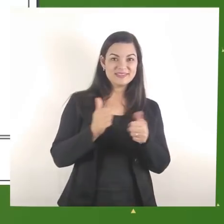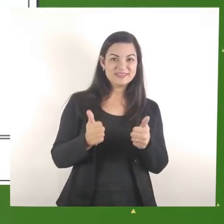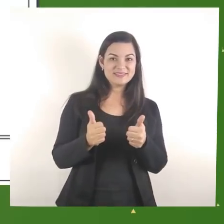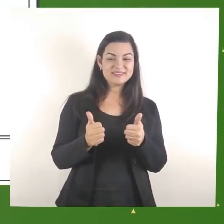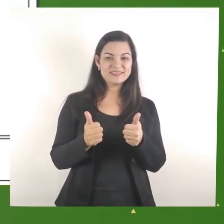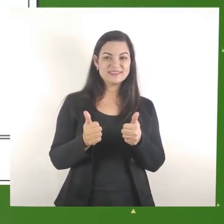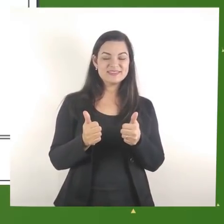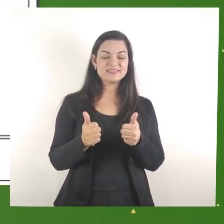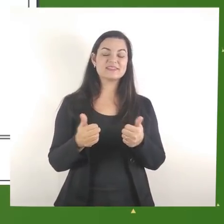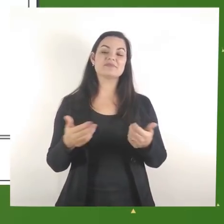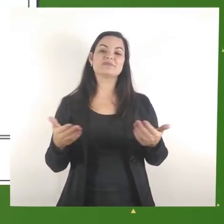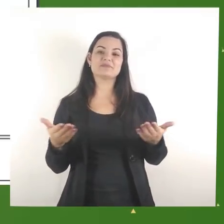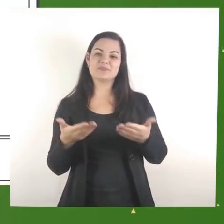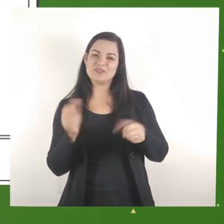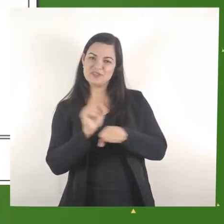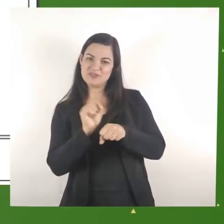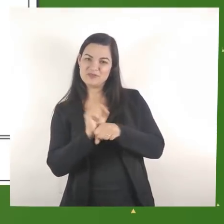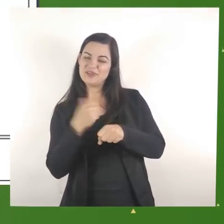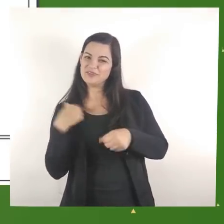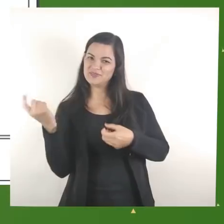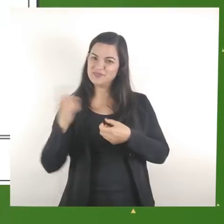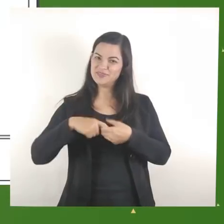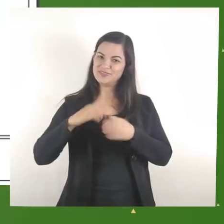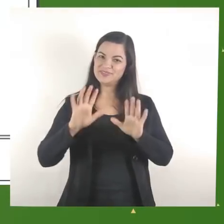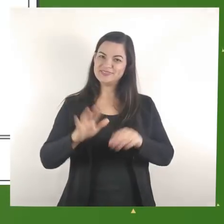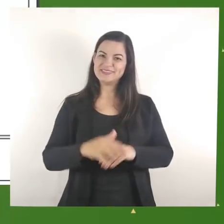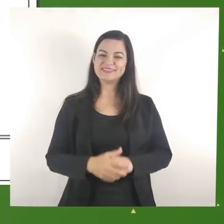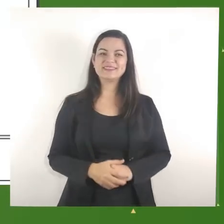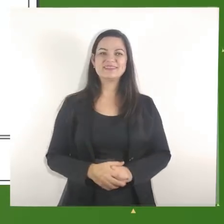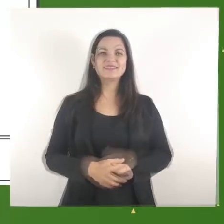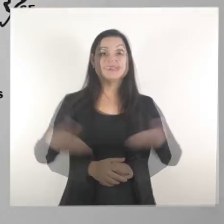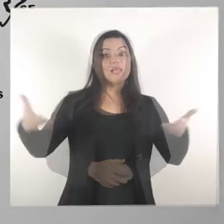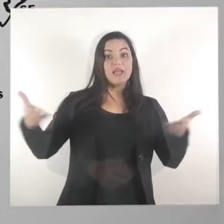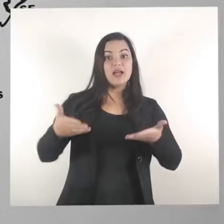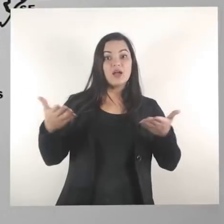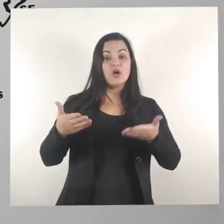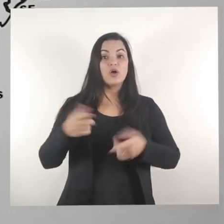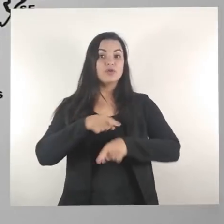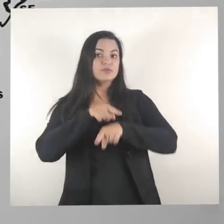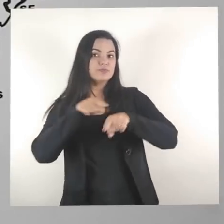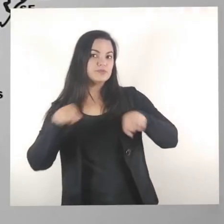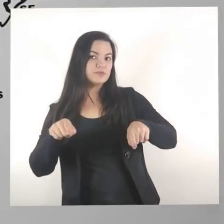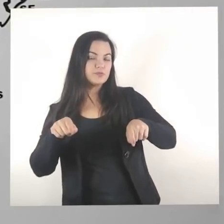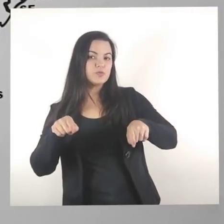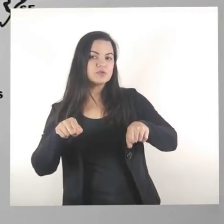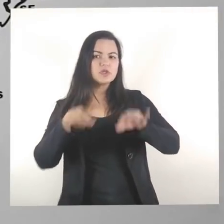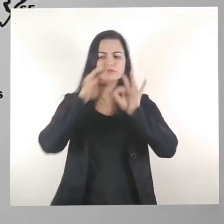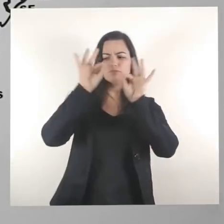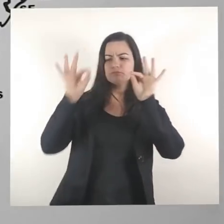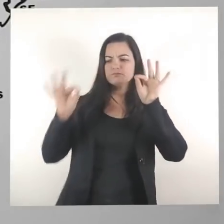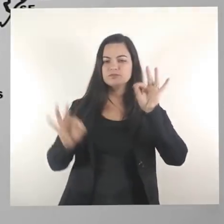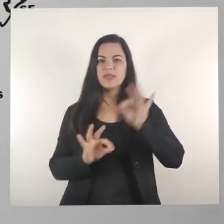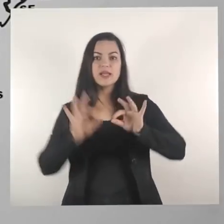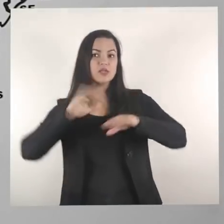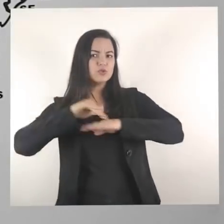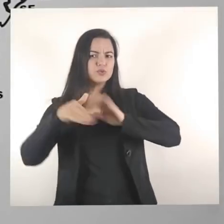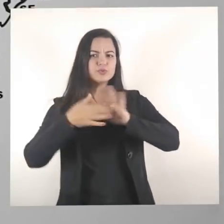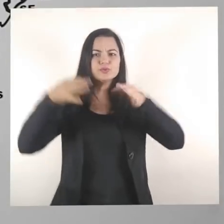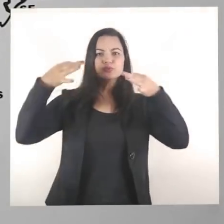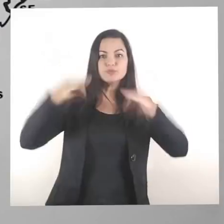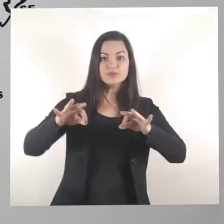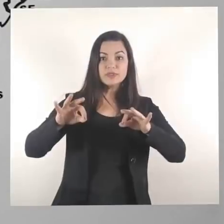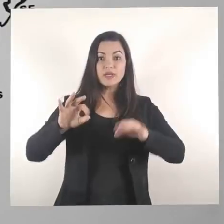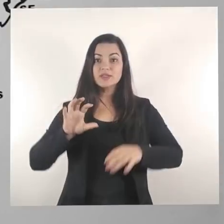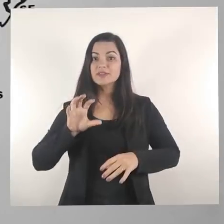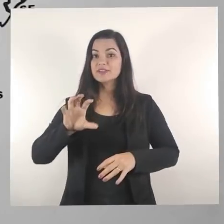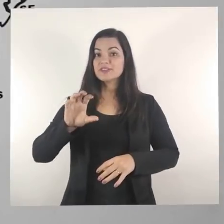Terminaram? Então, agora espera um pouquinho que a Pro já volta. Então, agora que você já demarcou direitinho aí